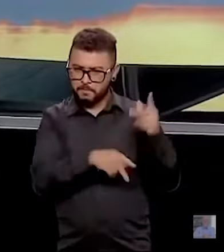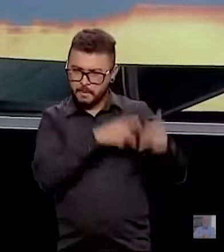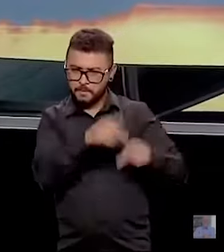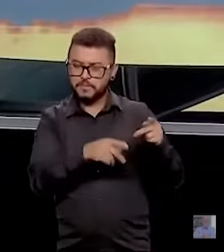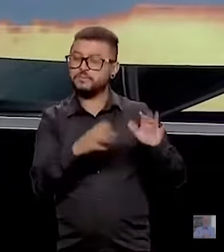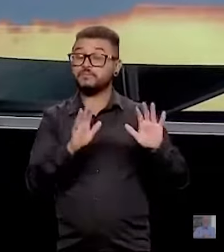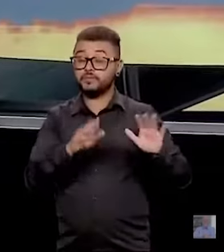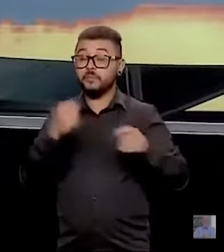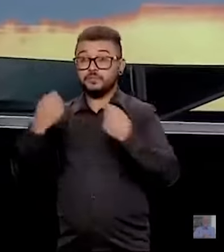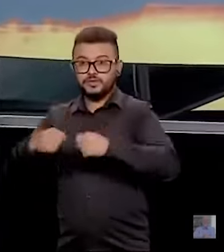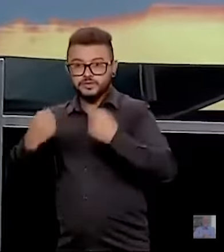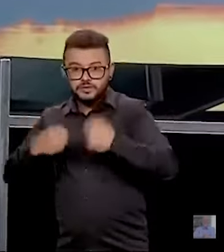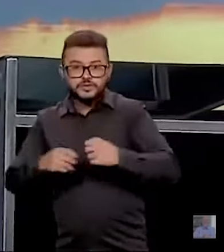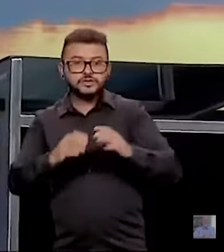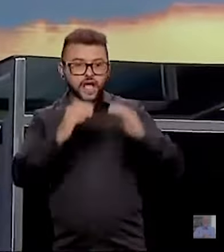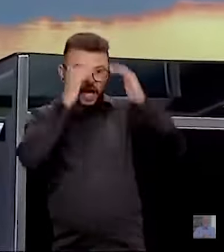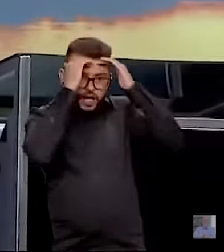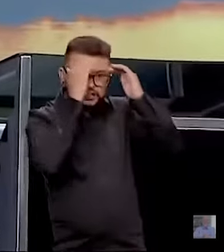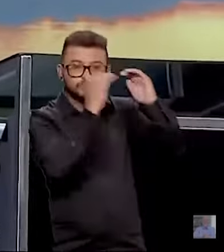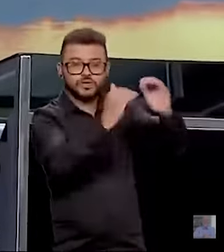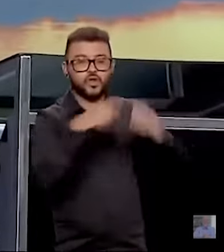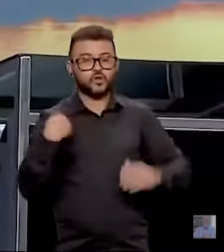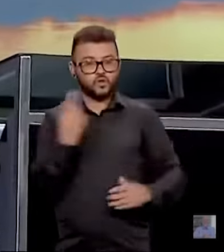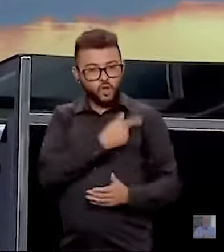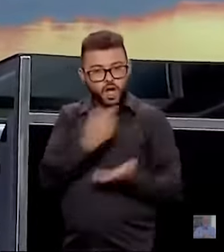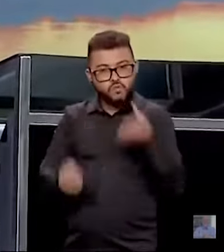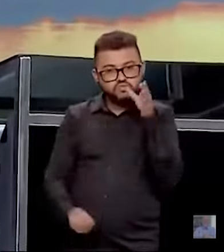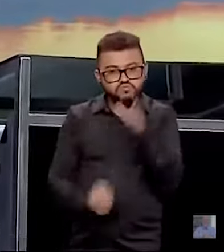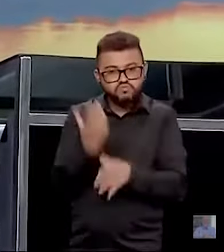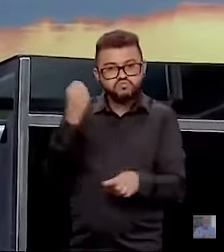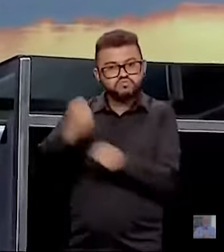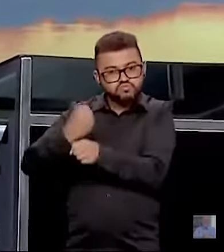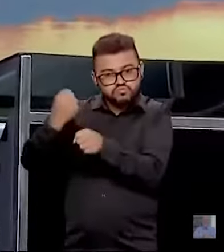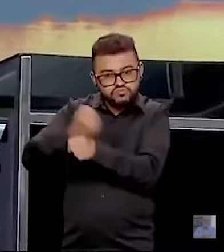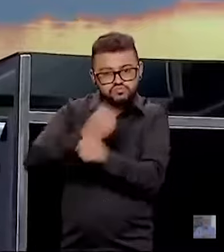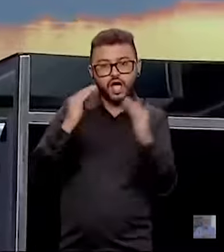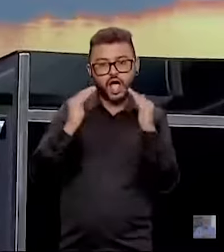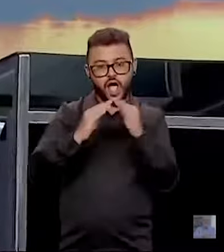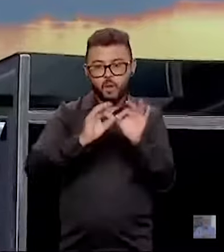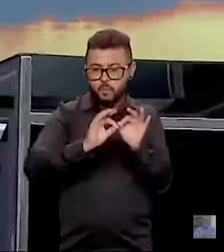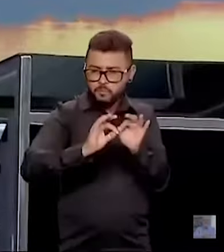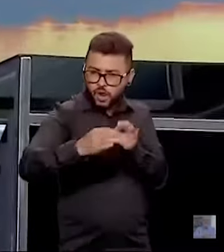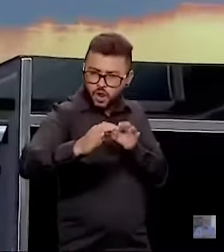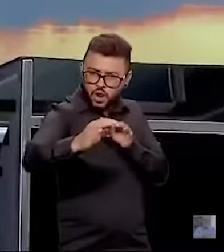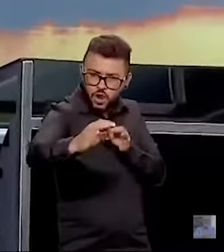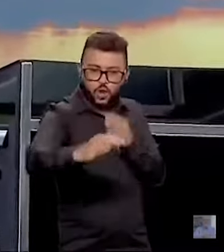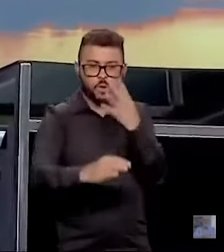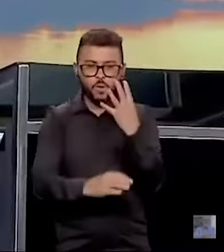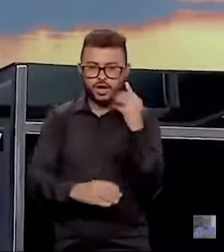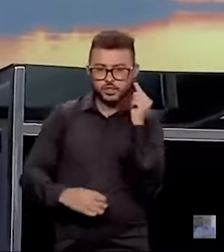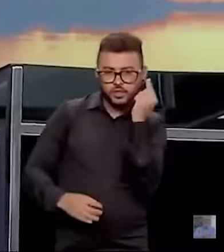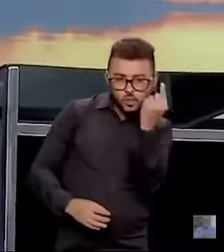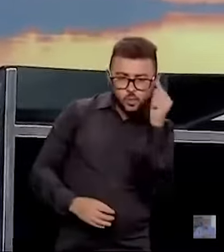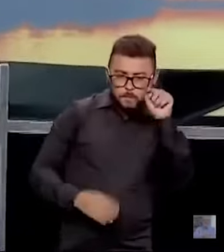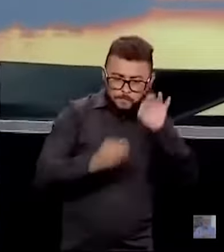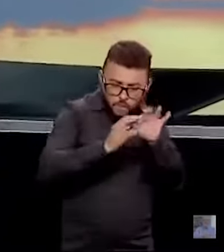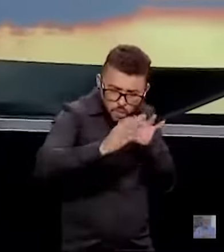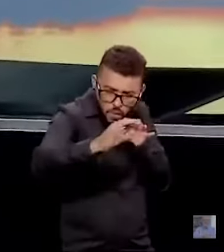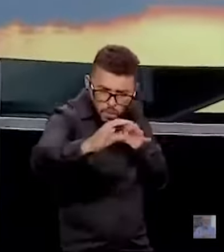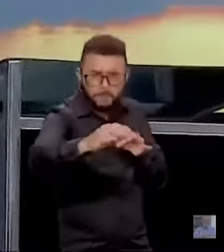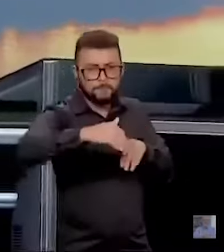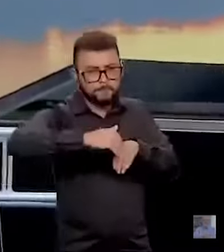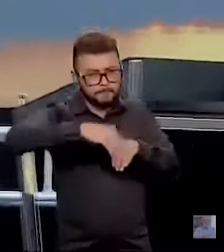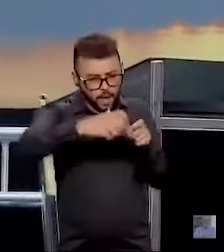como um ser humano que merece respeito. Nós estamos construindo casa agora. As nossas casas, elas vão ter 41